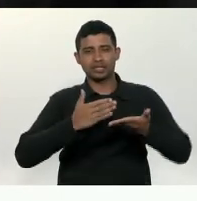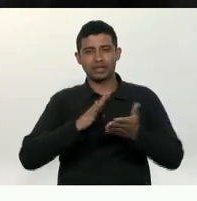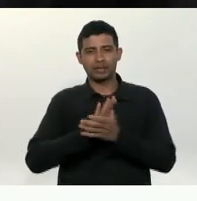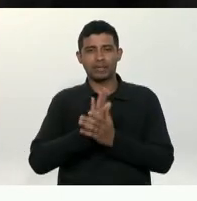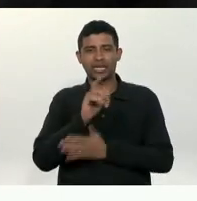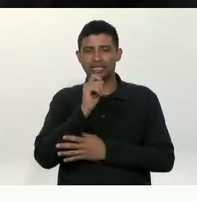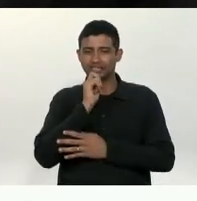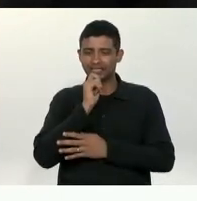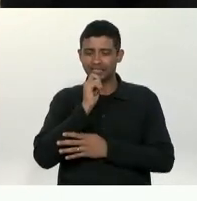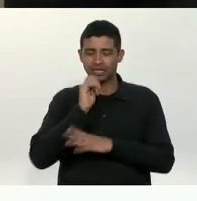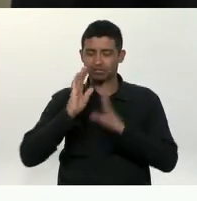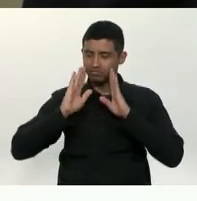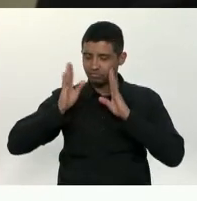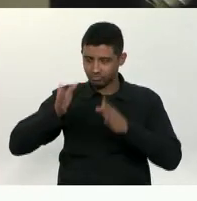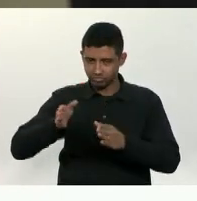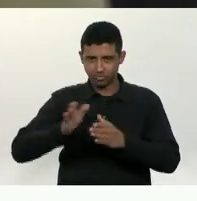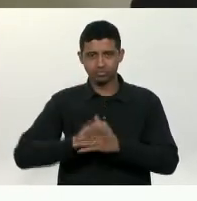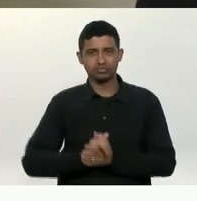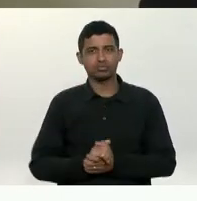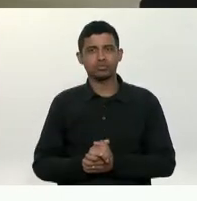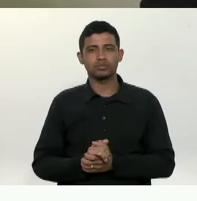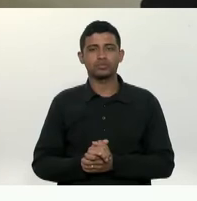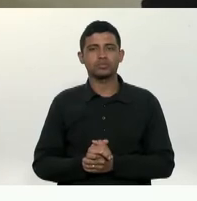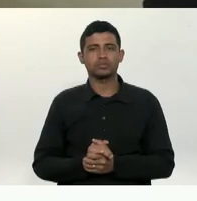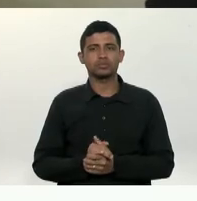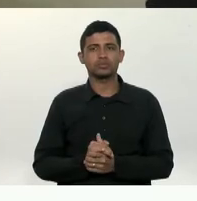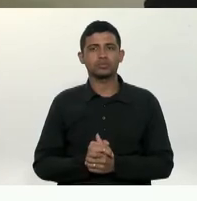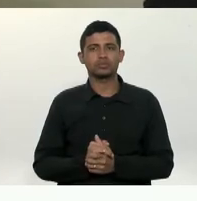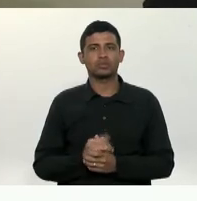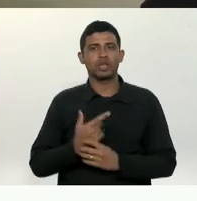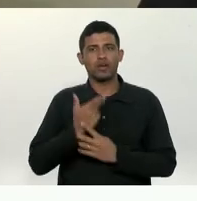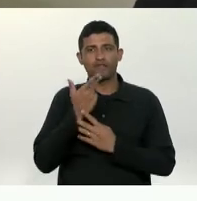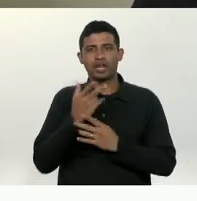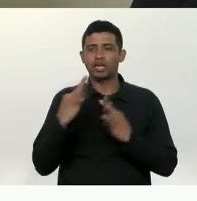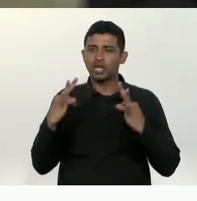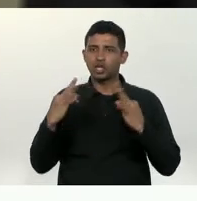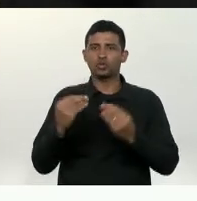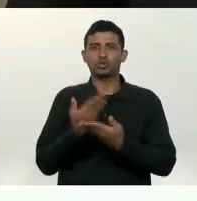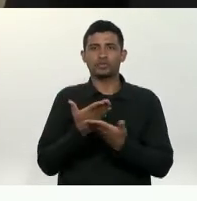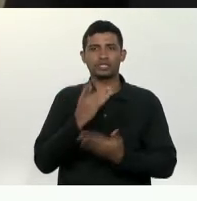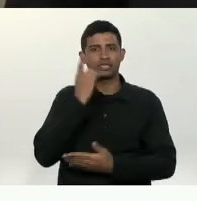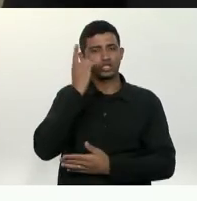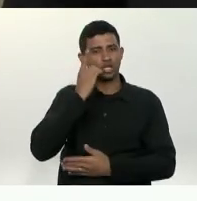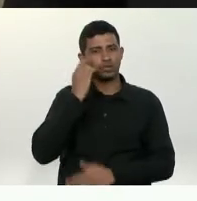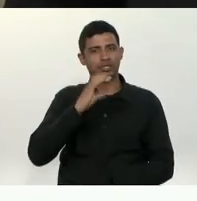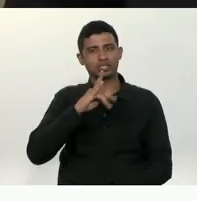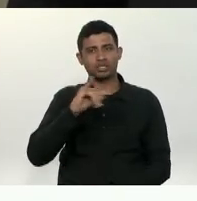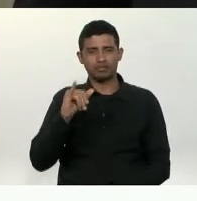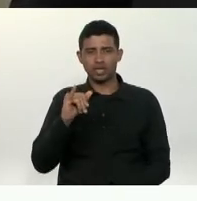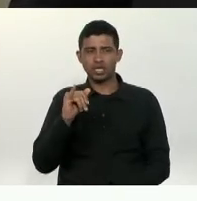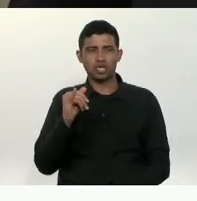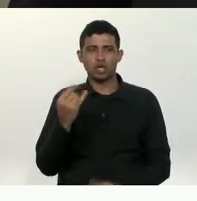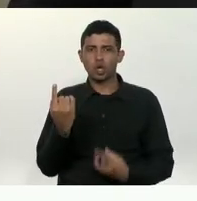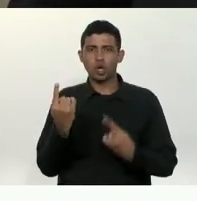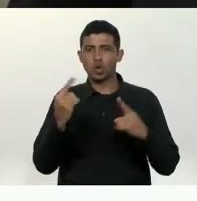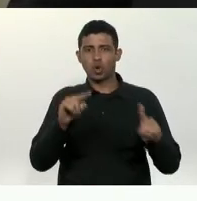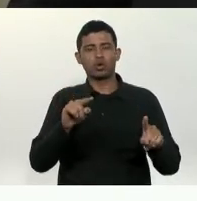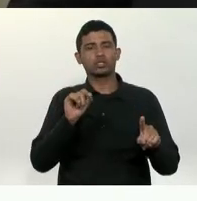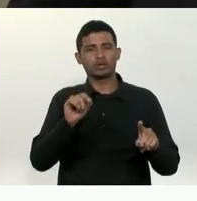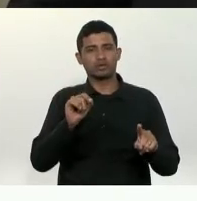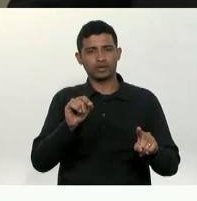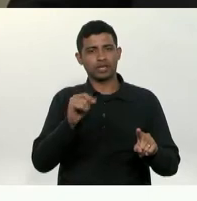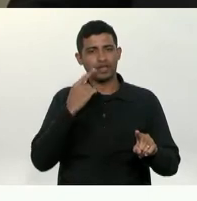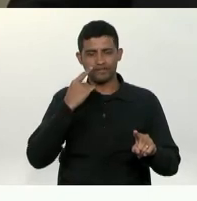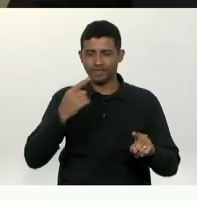Exatamente. O cerne da questão é que nós, eu diria, todos os deputados da CPI são contrários à forma que estava